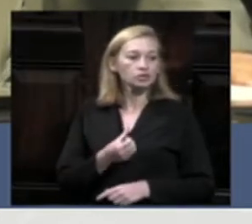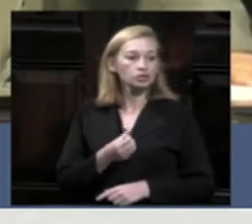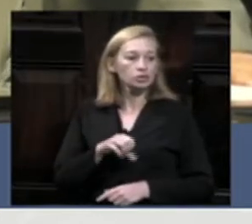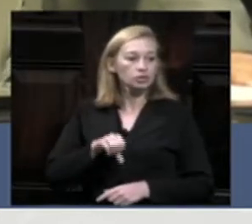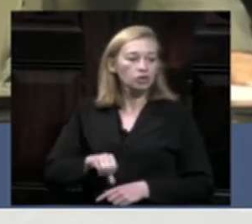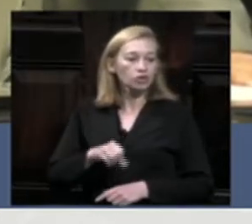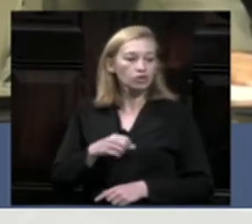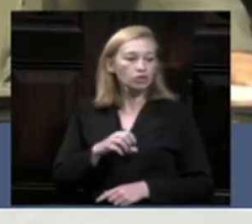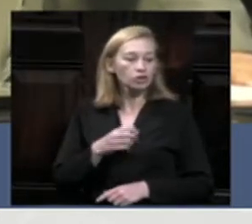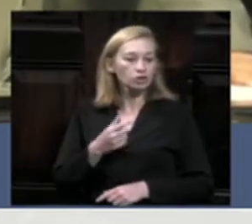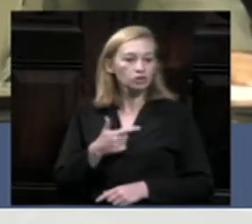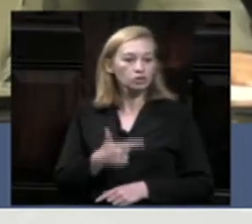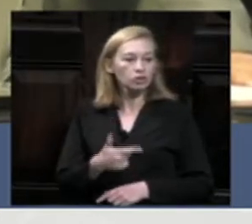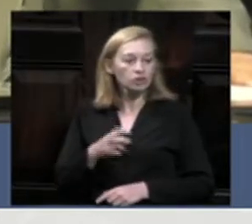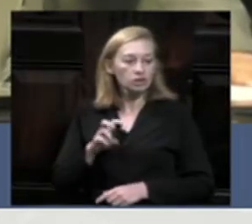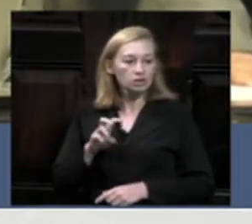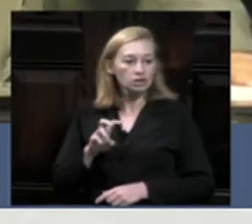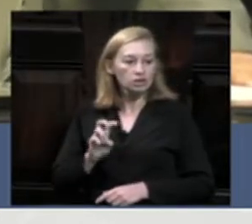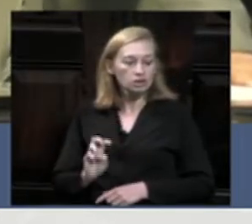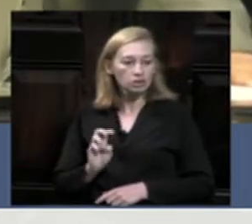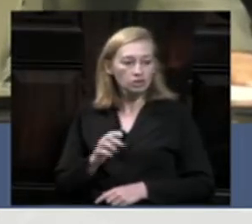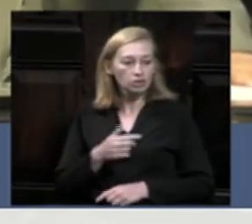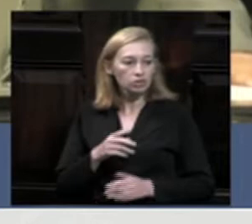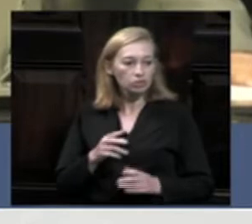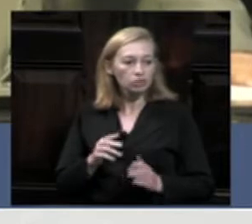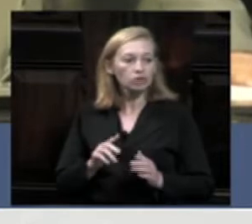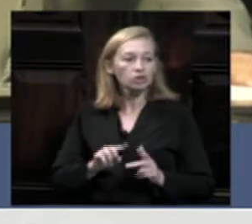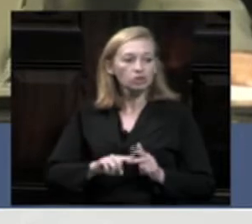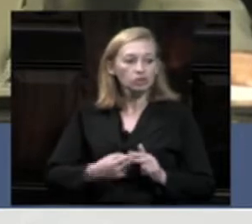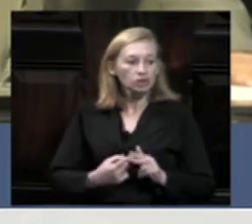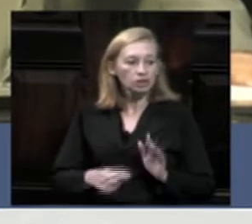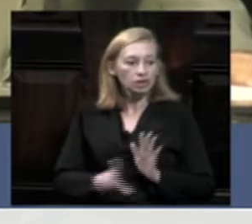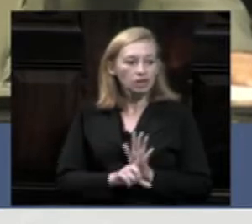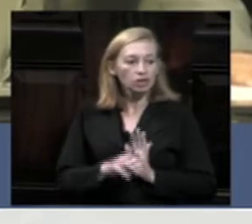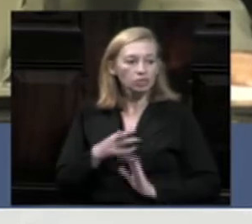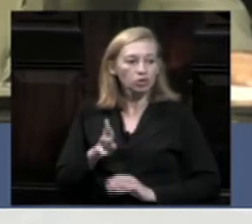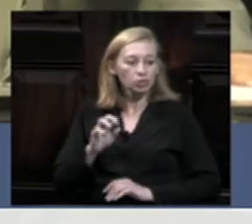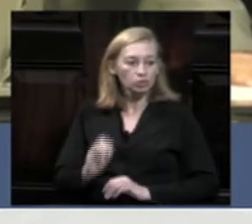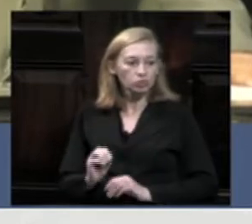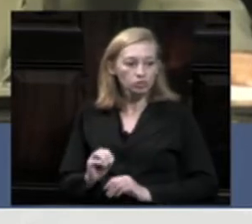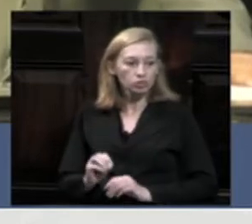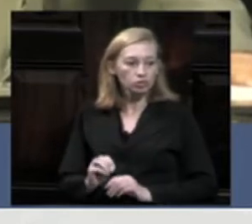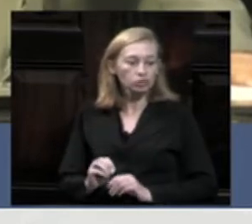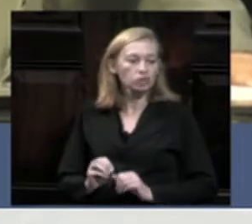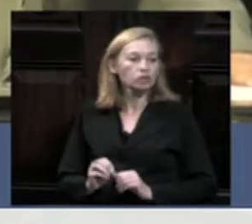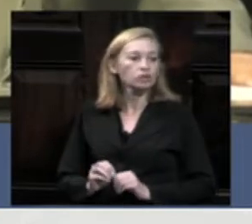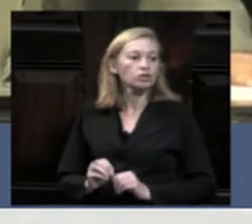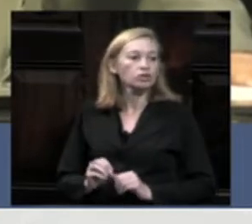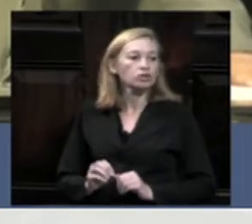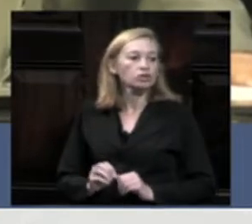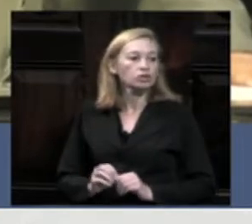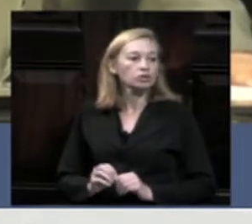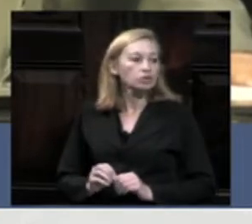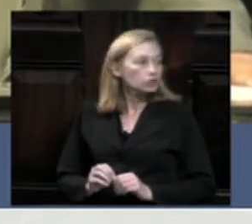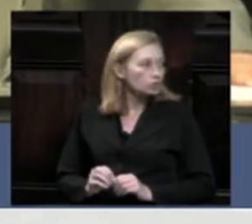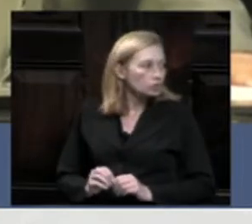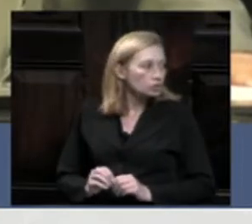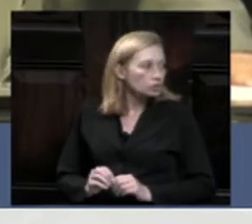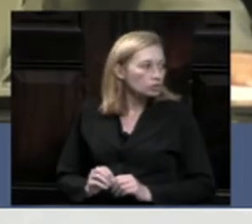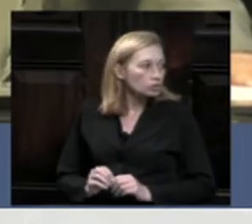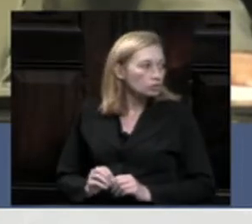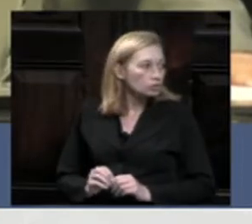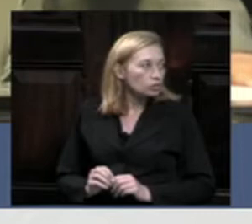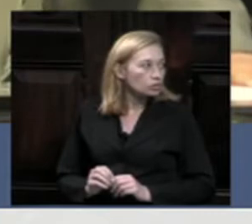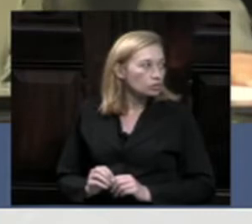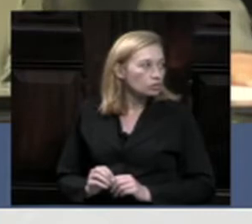autoria do deputado Bruno Dauari, que altera a Lei 4.397, de 17 de setembro de 2004, que dispõe sobre a instalação de dispositivos